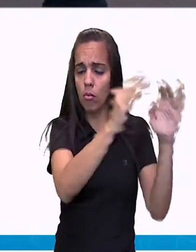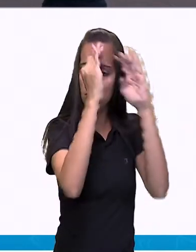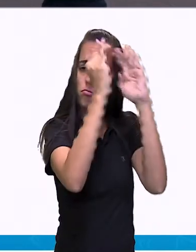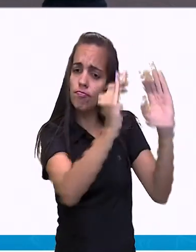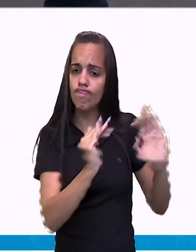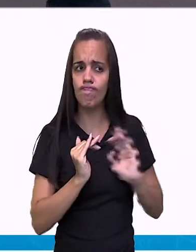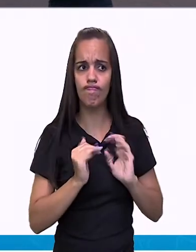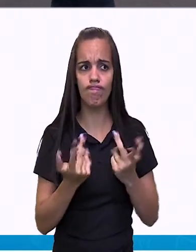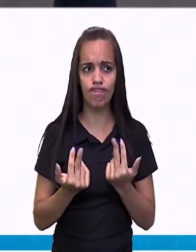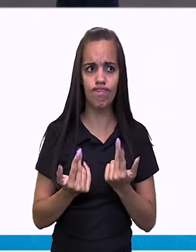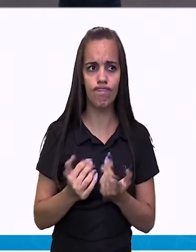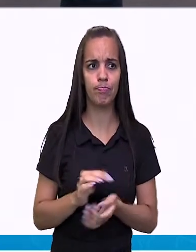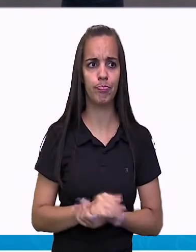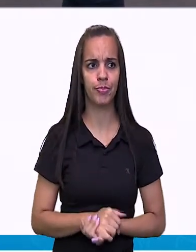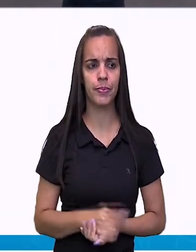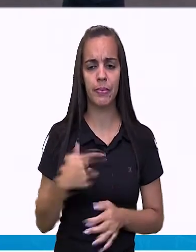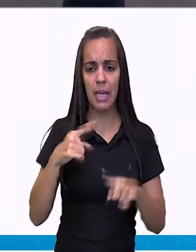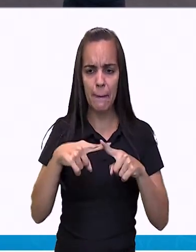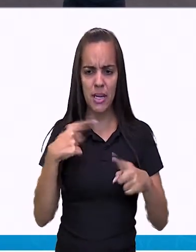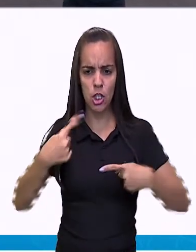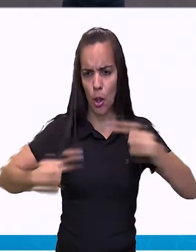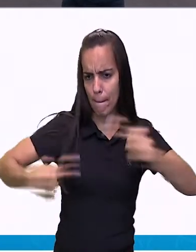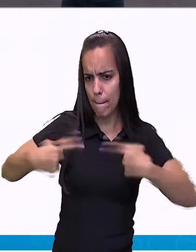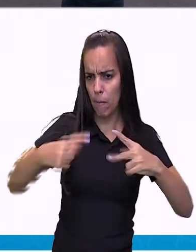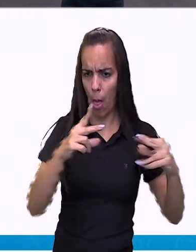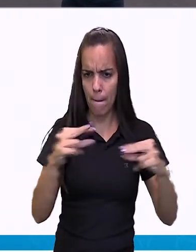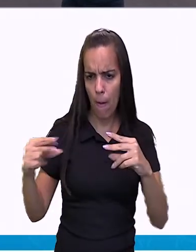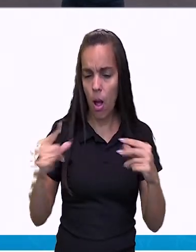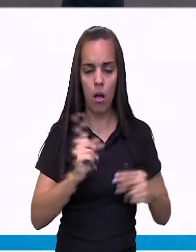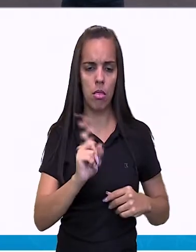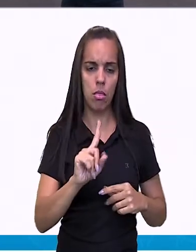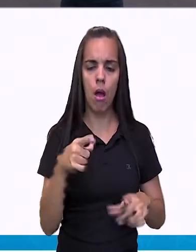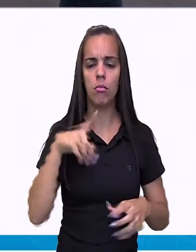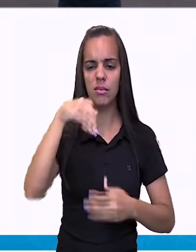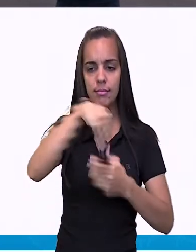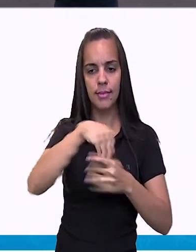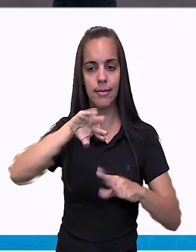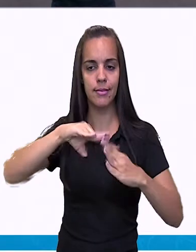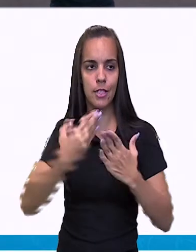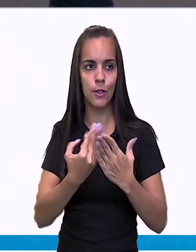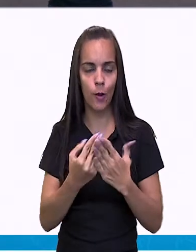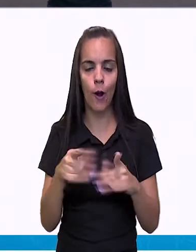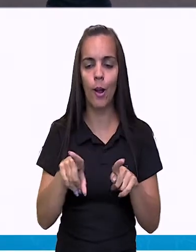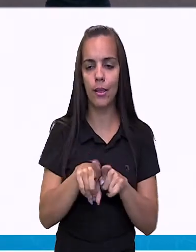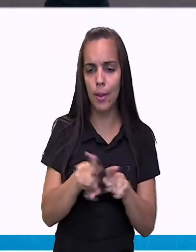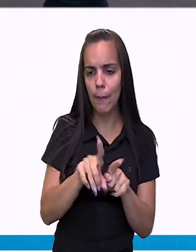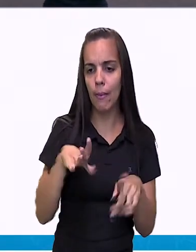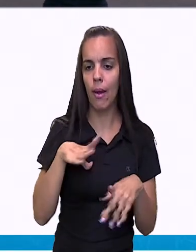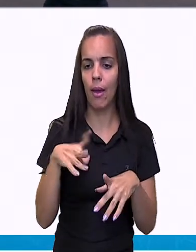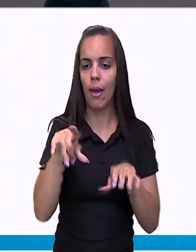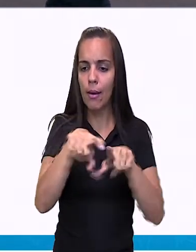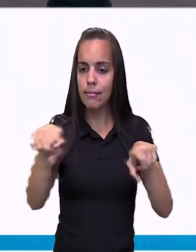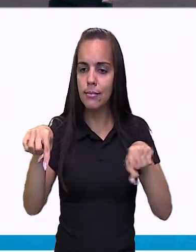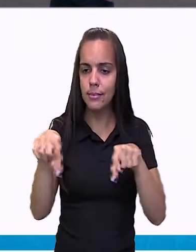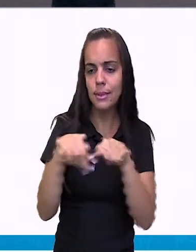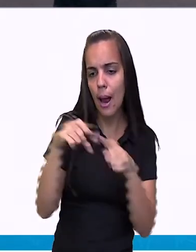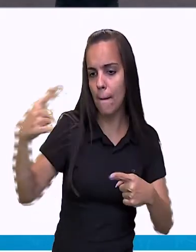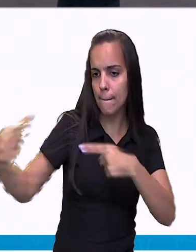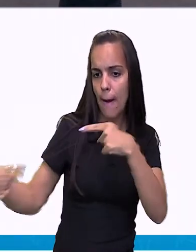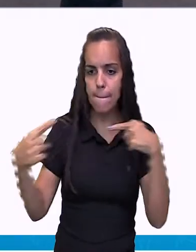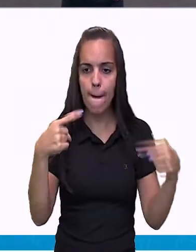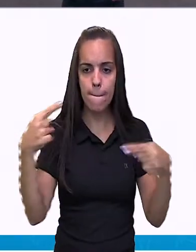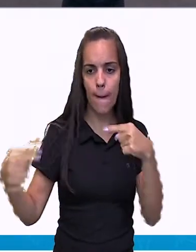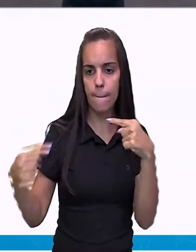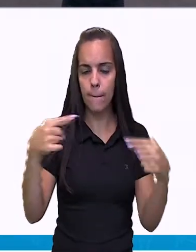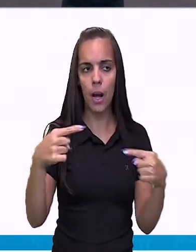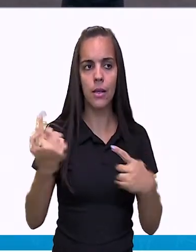podemos esquecer que nas escolas também acontecem os debates, não é mesmo? Alguns estudantes aí que gostam, né, de reivindicar os